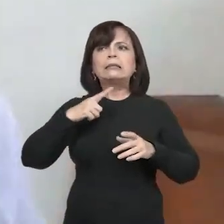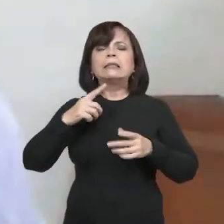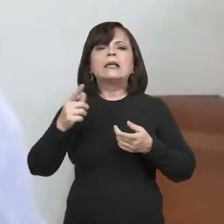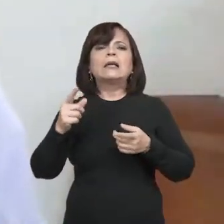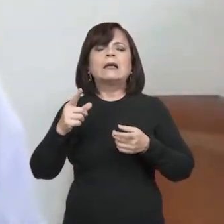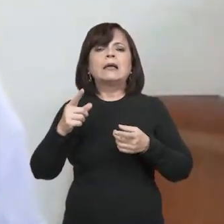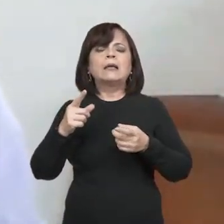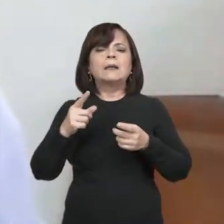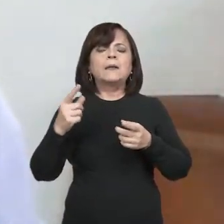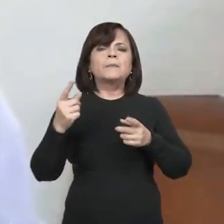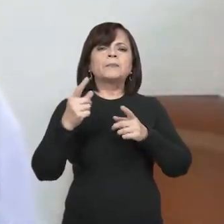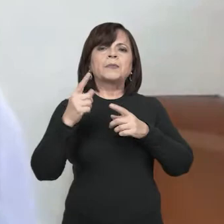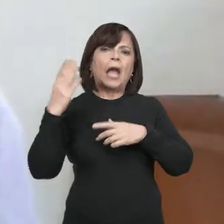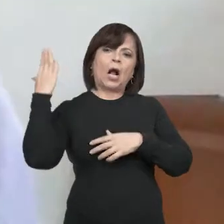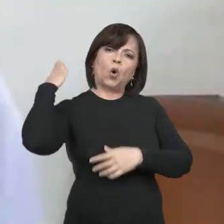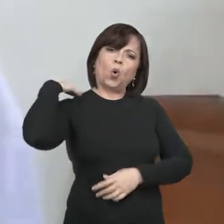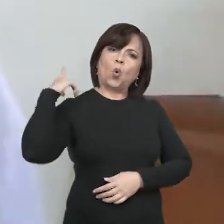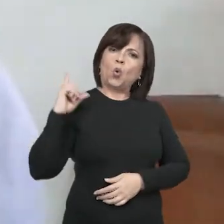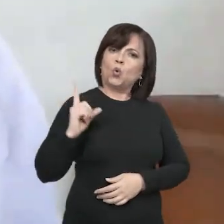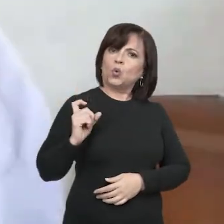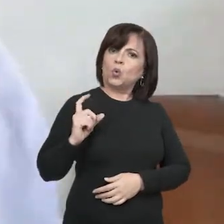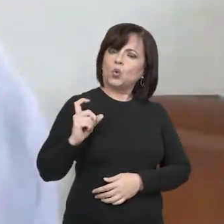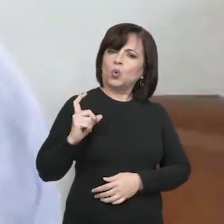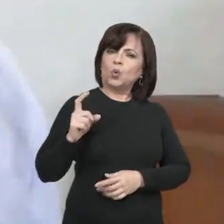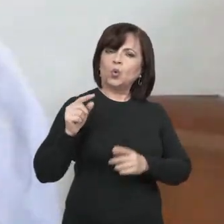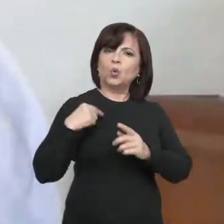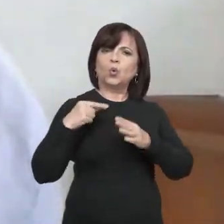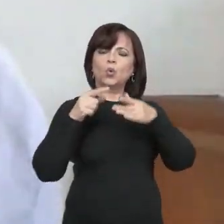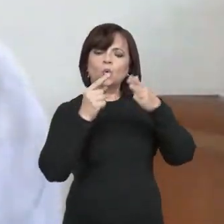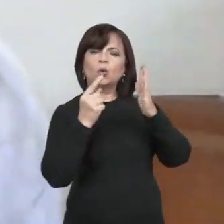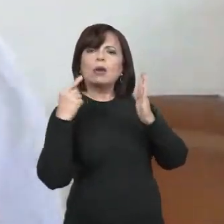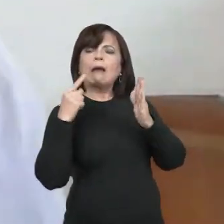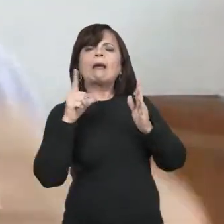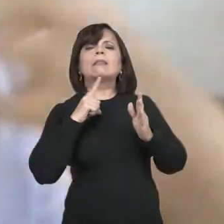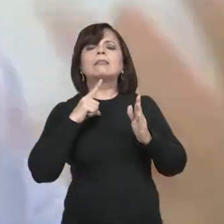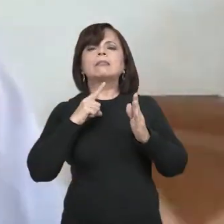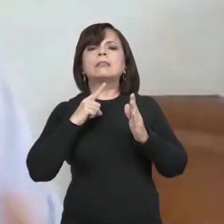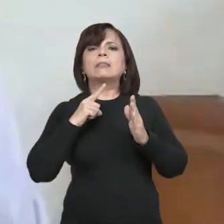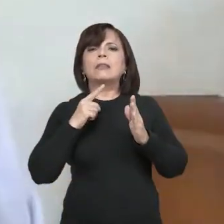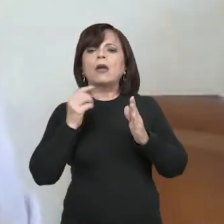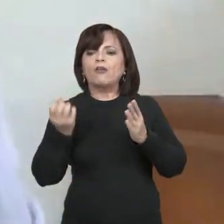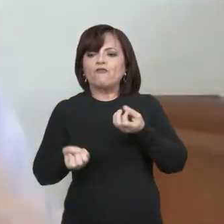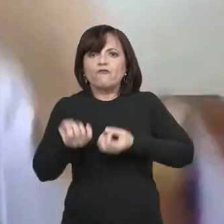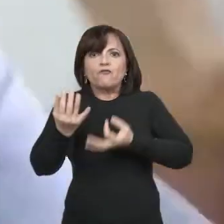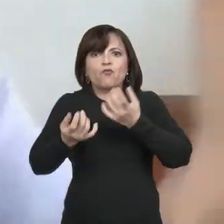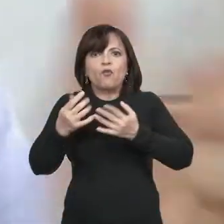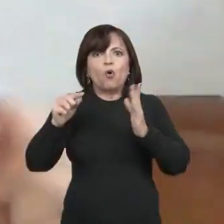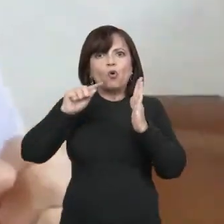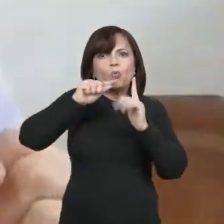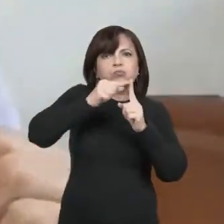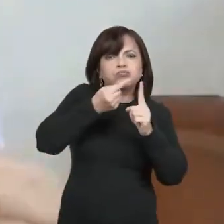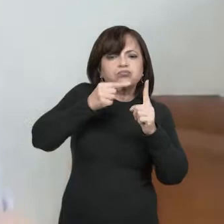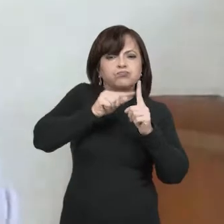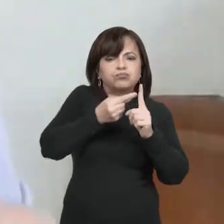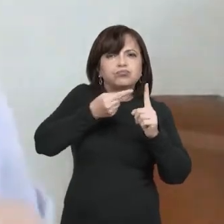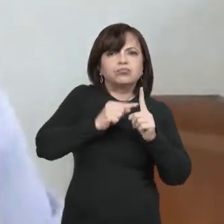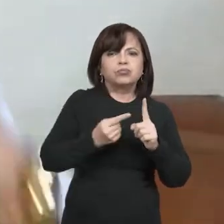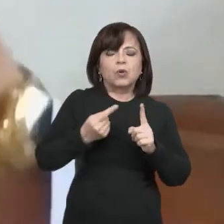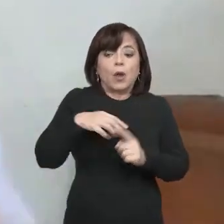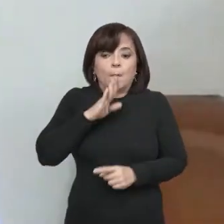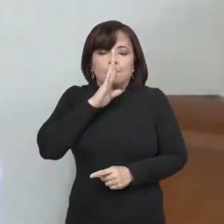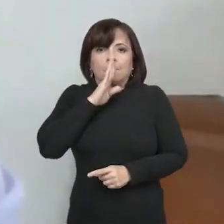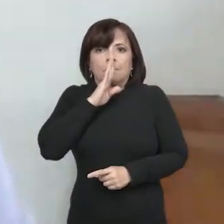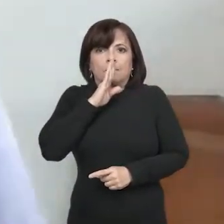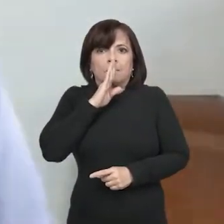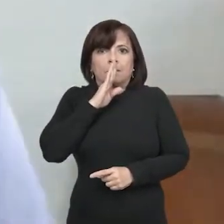chicoteadas, queimaduras ao longo da coluna da menina. Então, ao longo do tempo, elas iam queimando e falando, olha, você tem que aprender, você tem que respeitar,